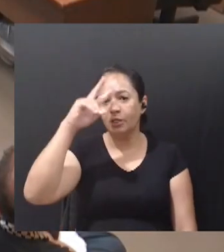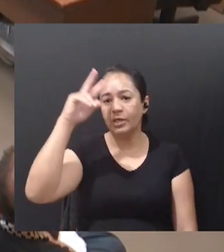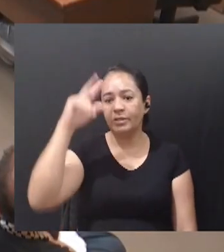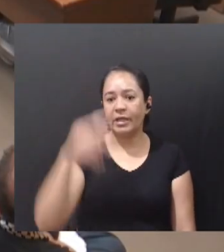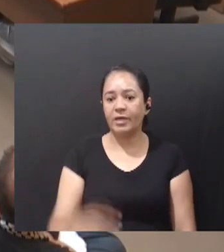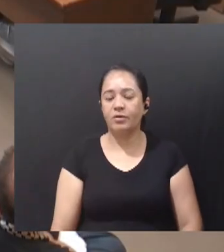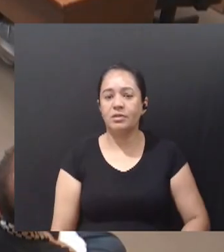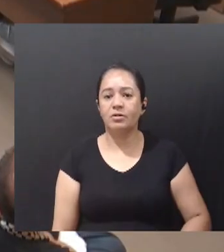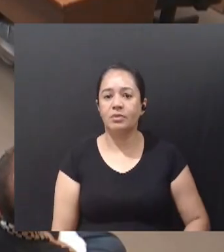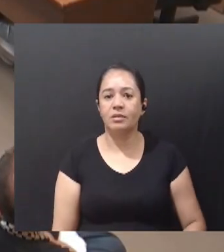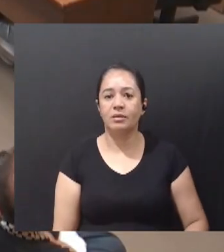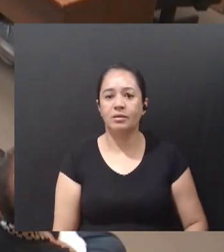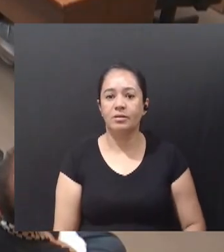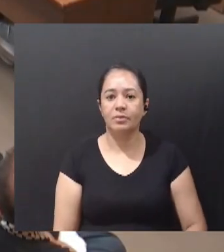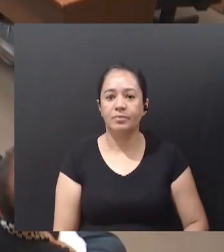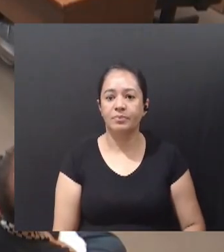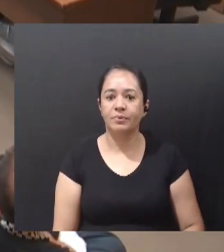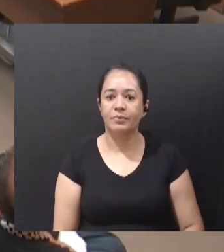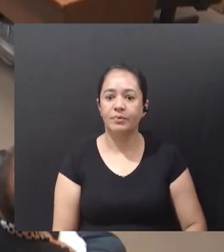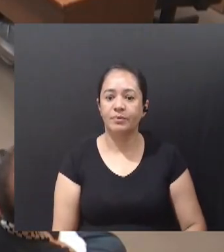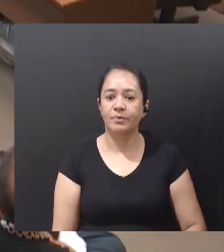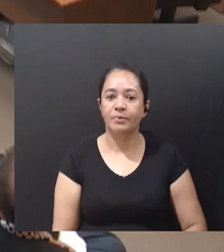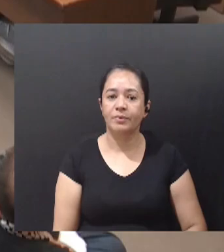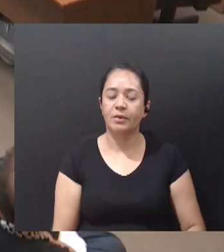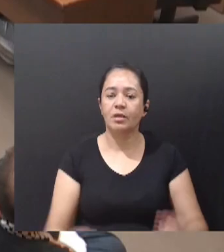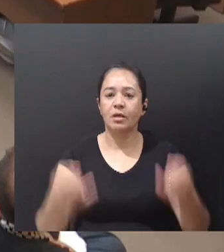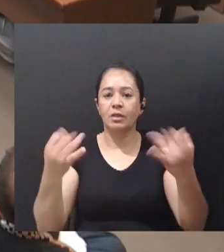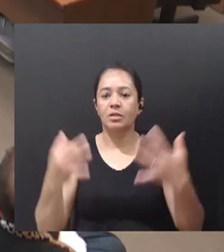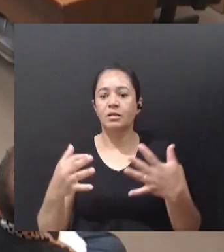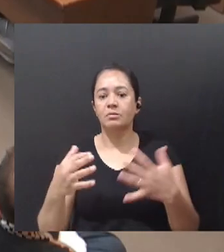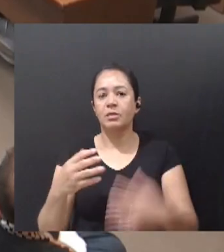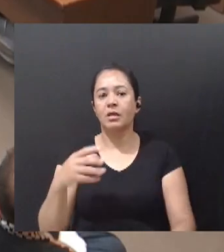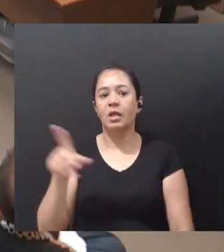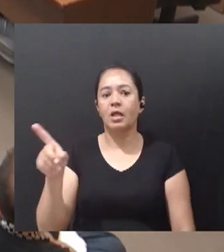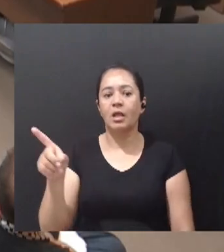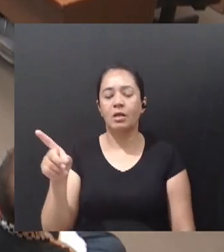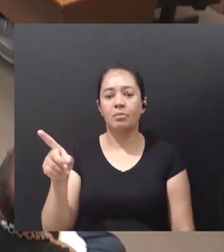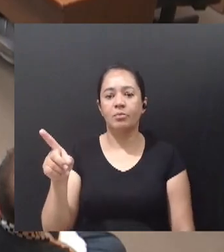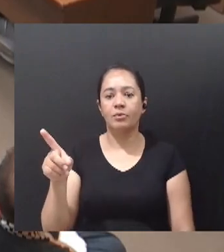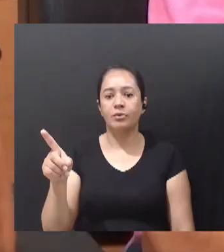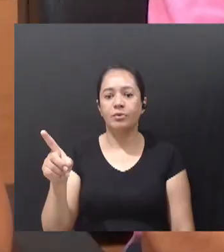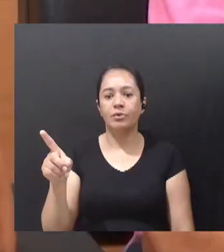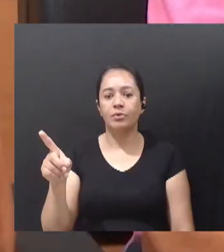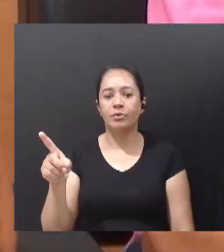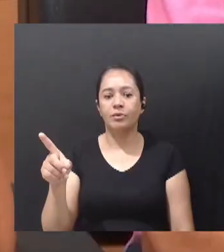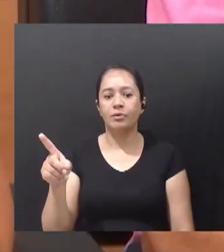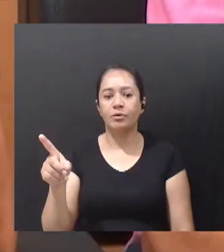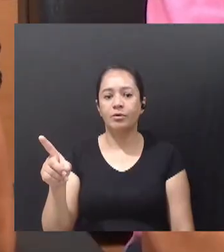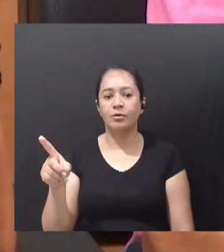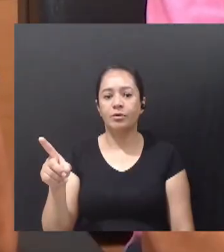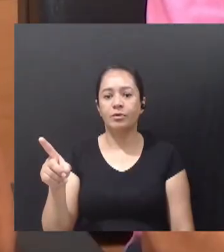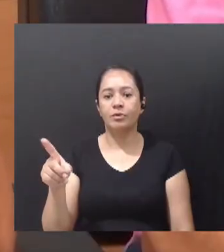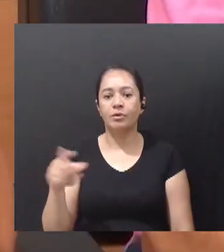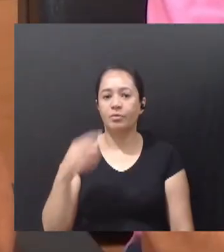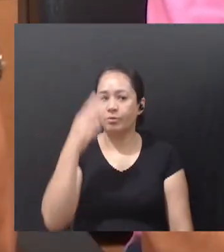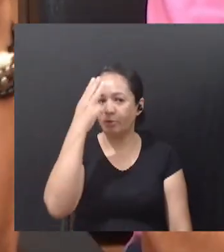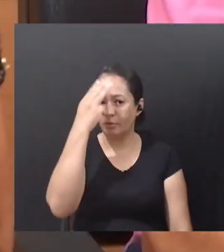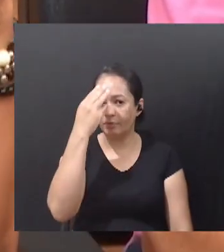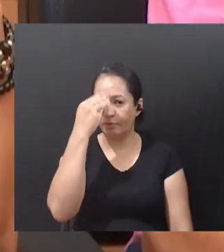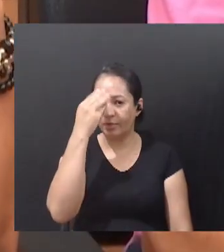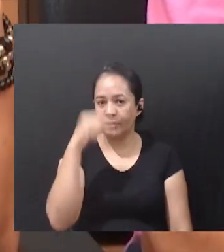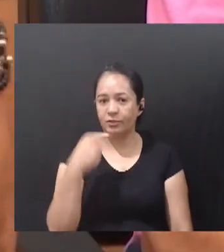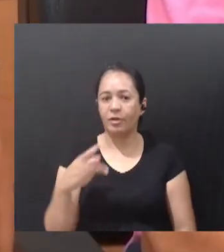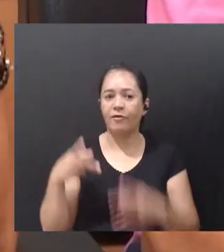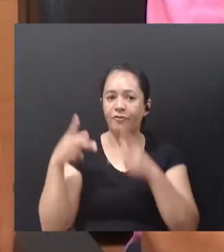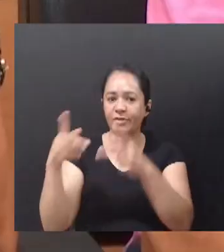de falar pro Wagner que a gente visita muita escola com o